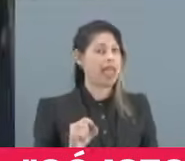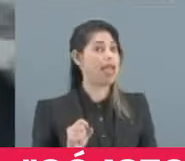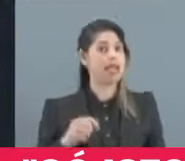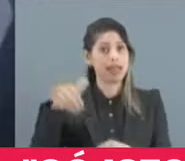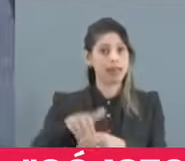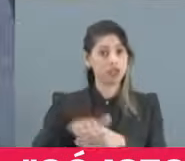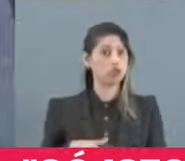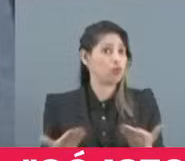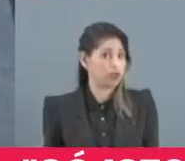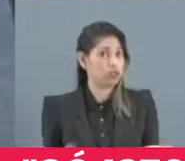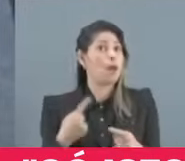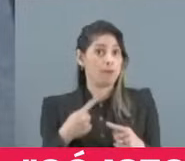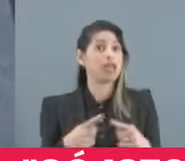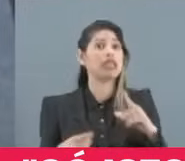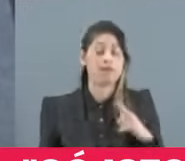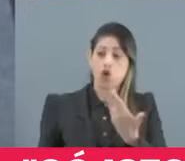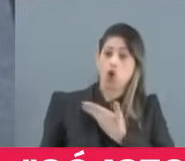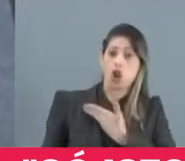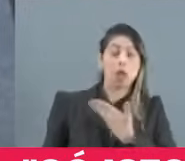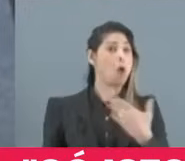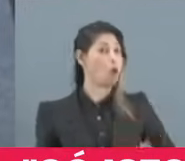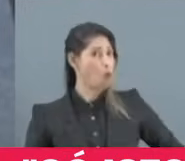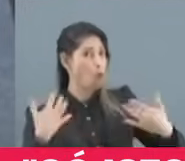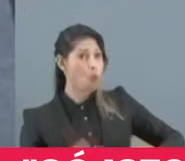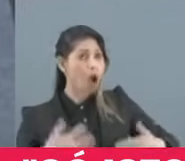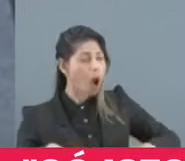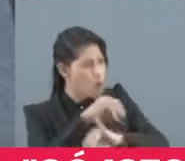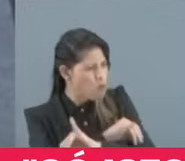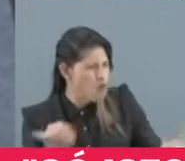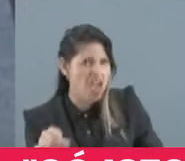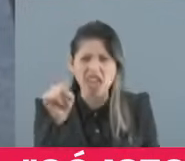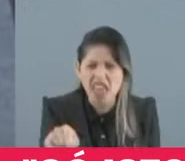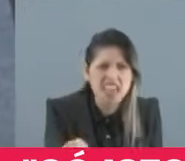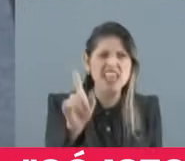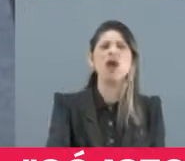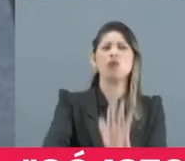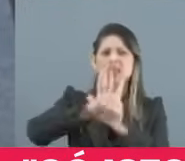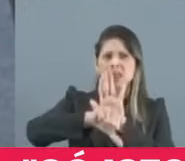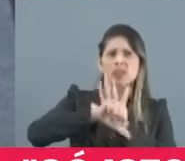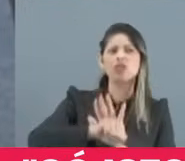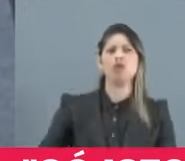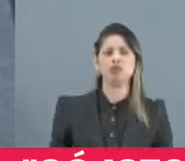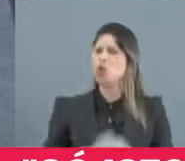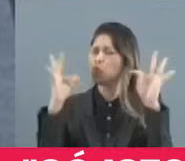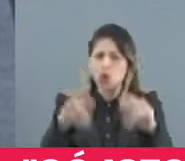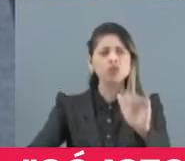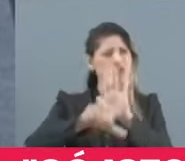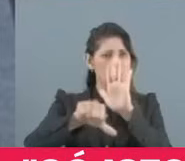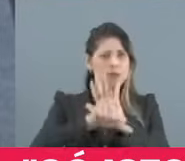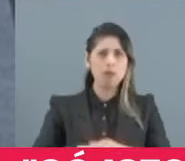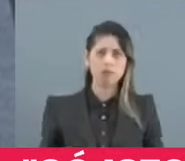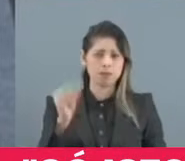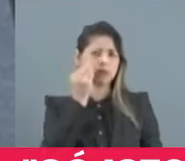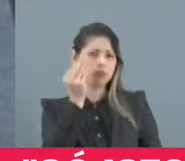aqui, colegas, como mentor intelectual, eu digo para vocês, ele é coautor. Coautor de todos esses crimes. Tentar com